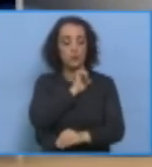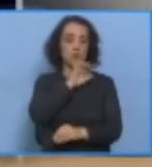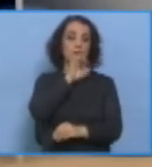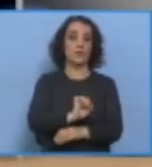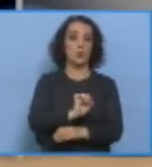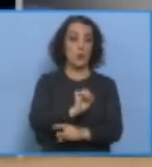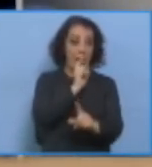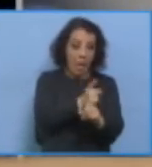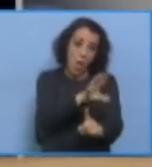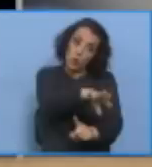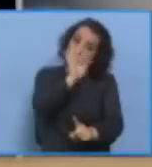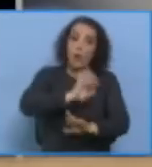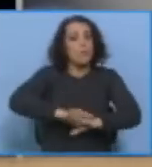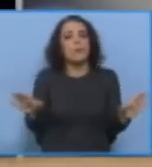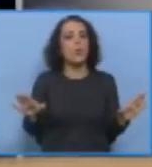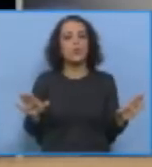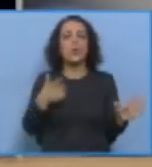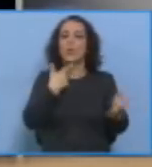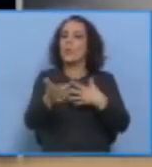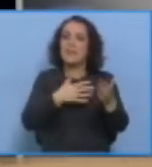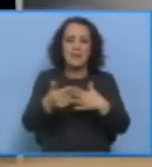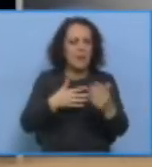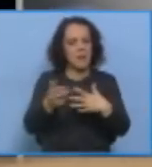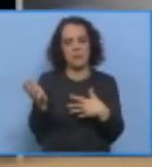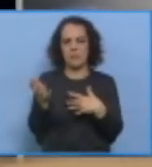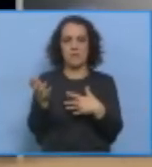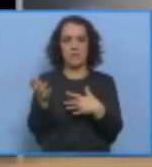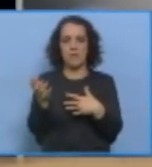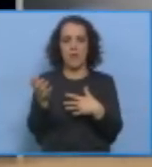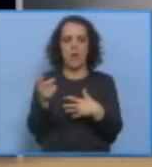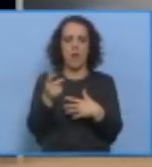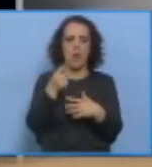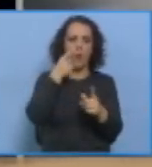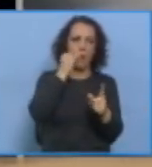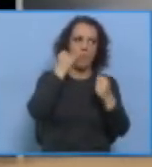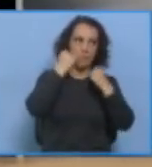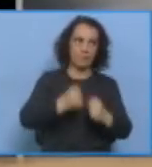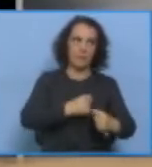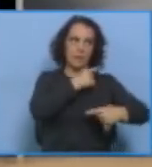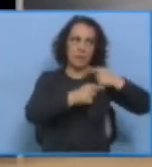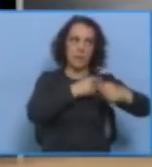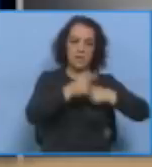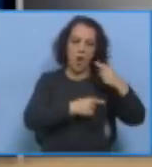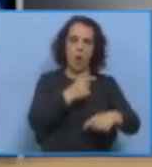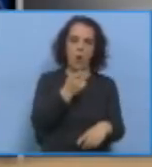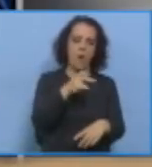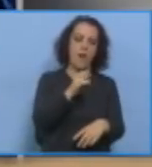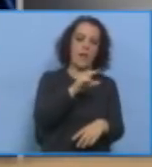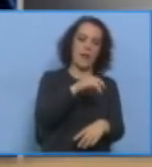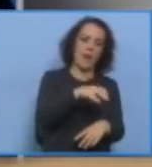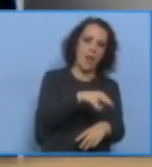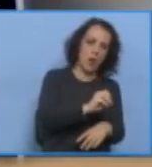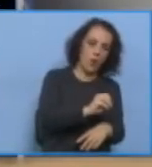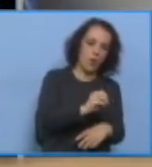é este que eu quero. E, portanto, independentemente, como dizia, de ser um pai de tradição anglicana a fazer a inscrição de um filho num